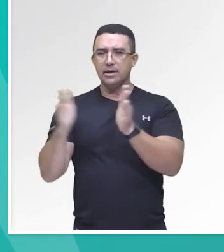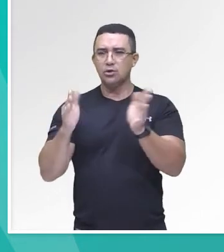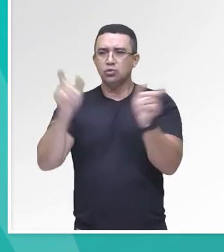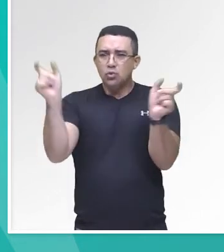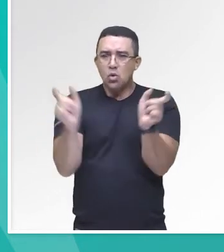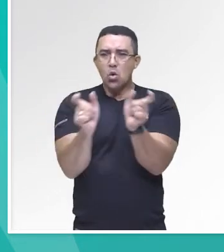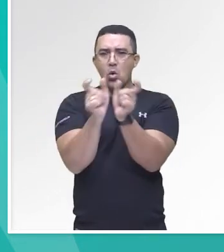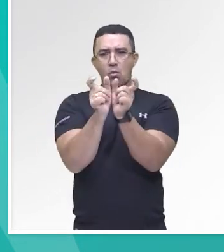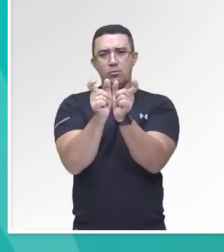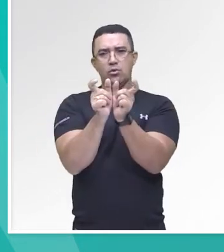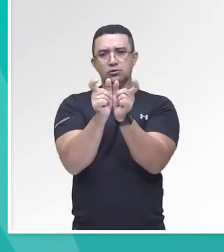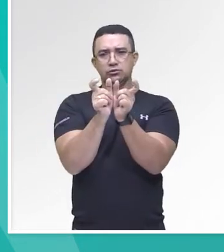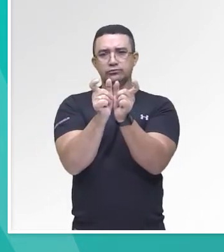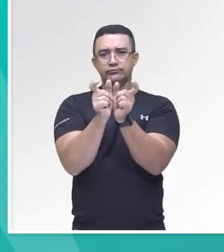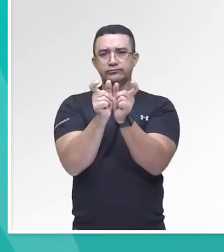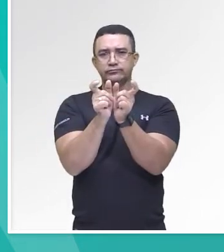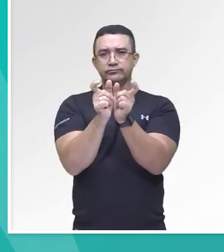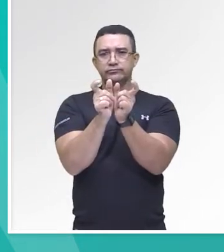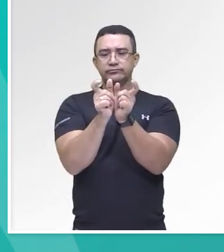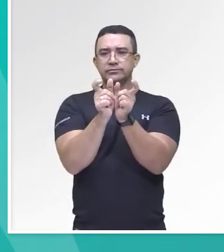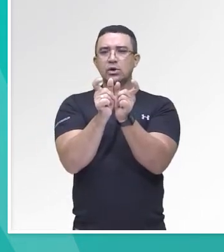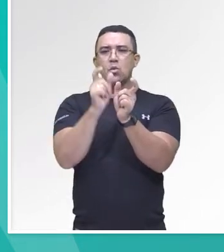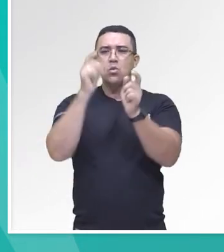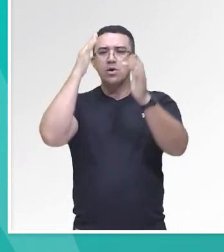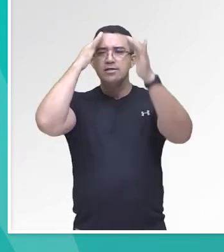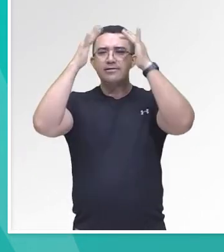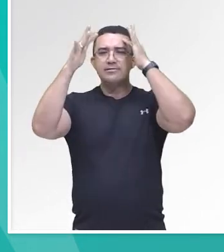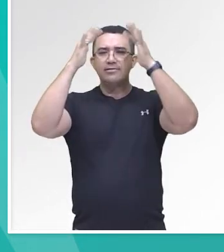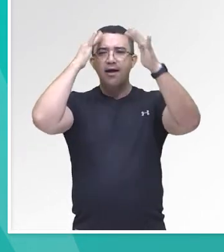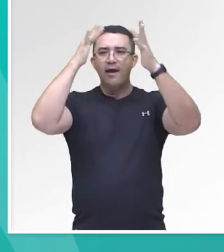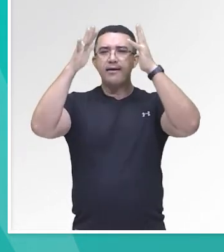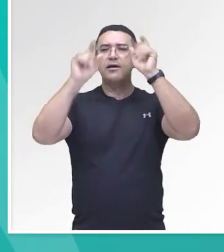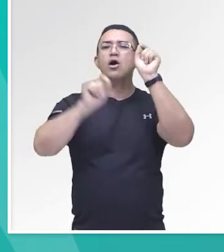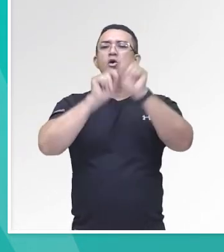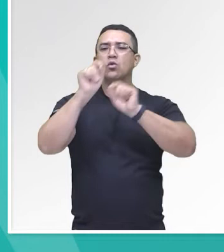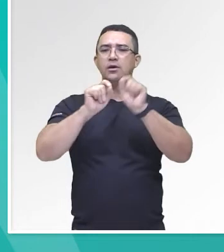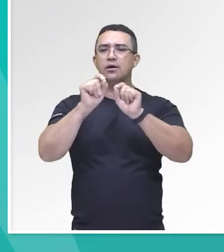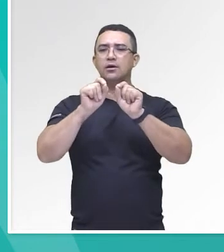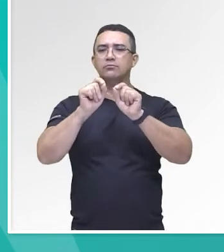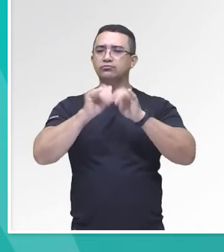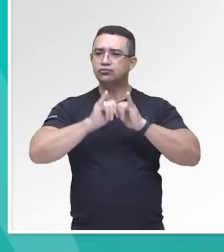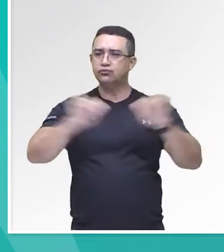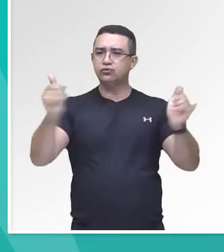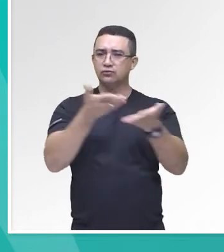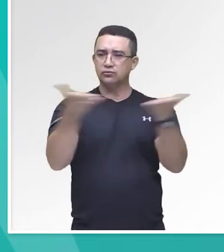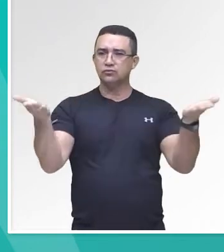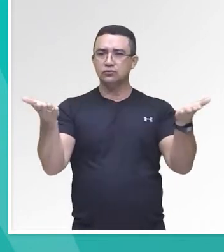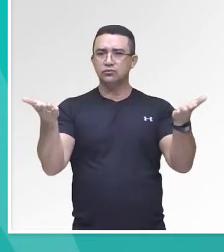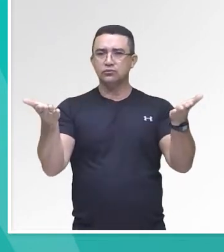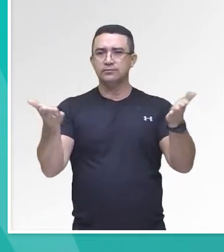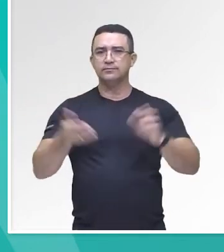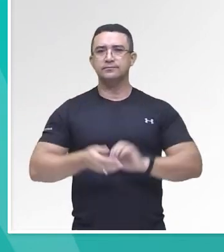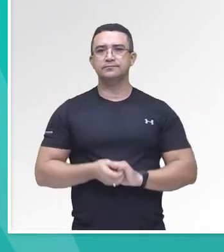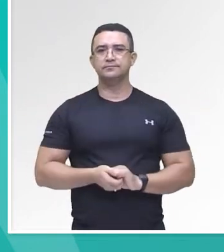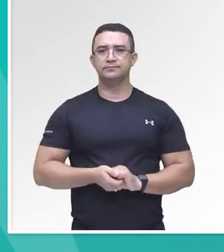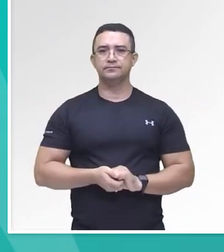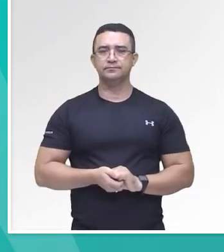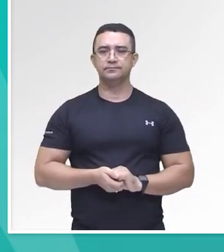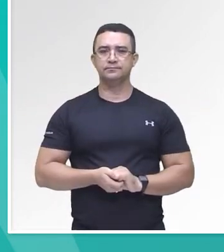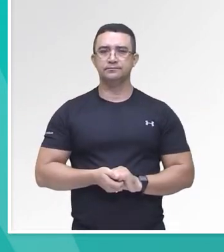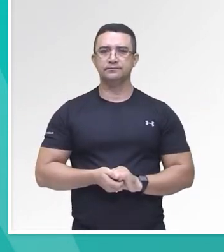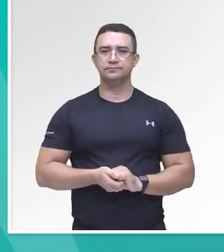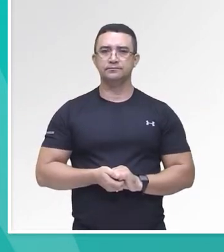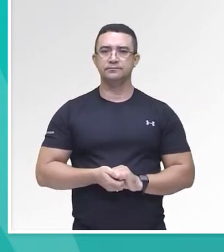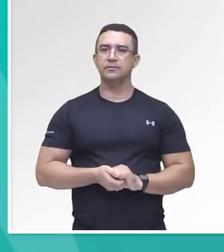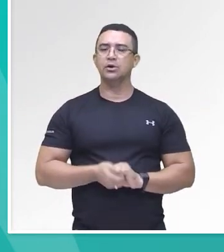compostos. Então, a gente vai estar diante daquelas ideias que a gente tem propagado aqui com vocês, né? E sim, elas são